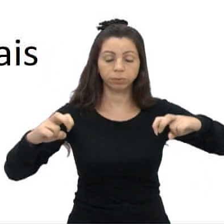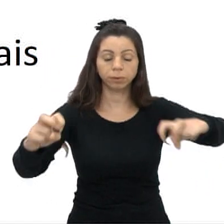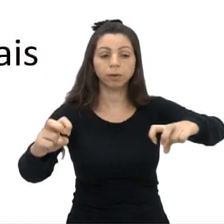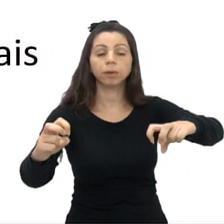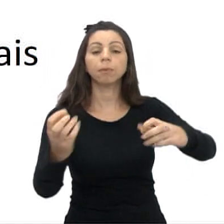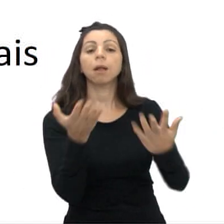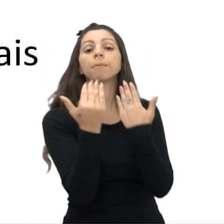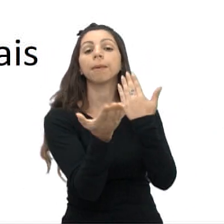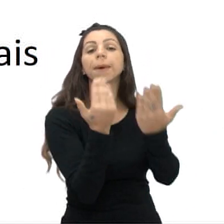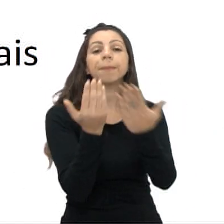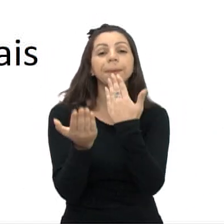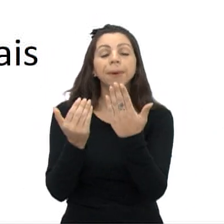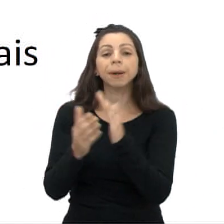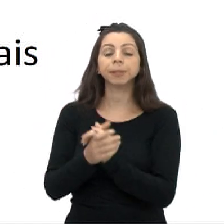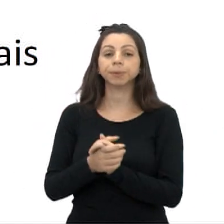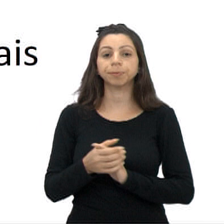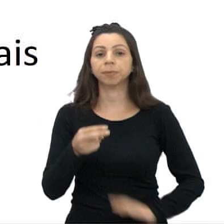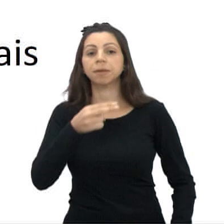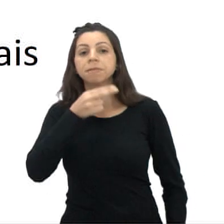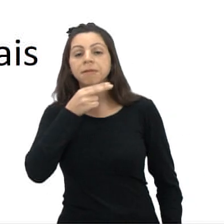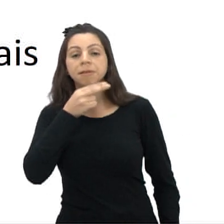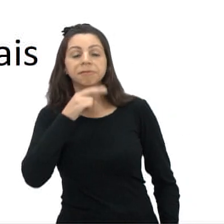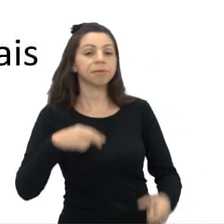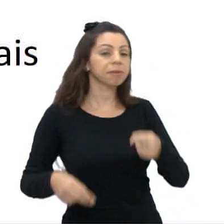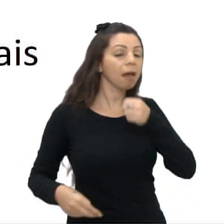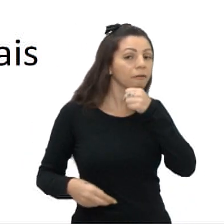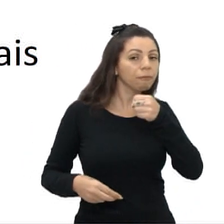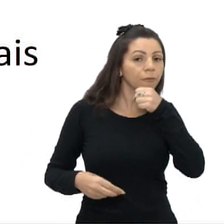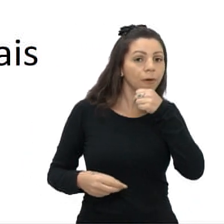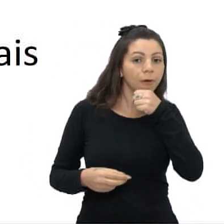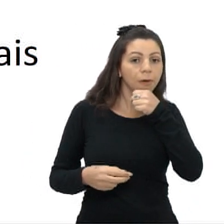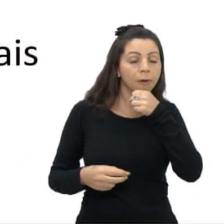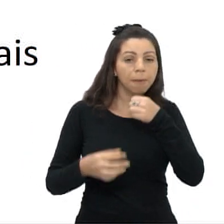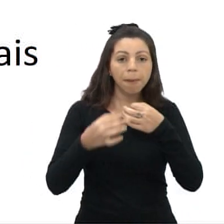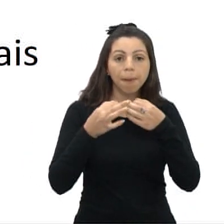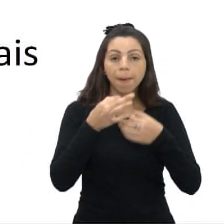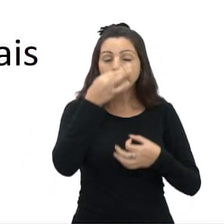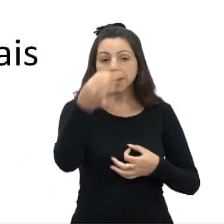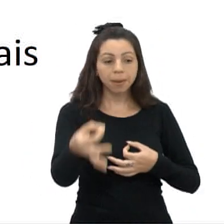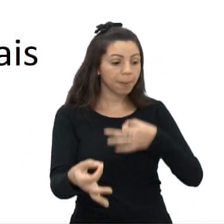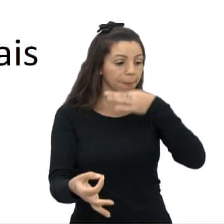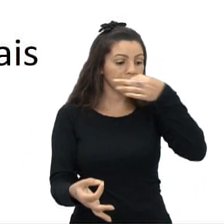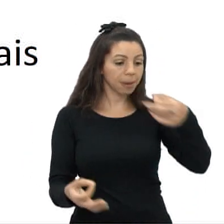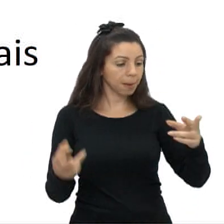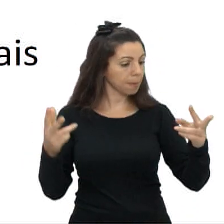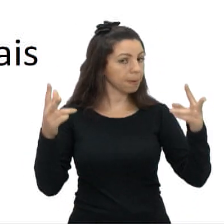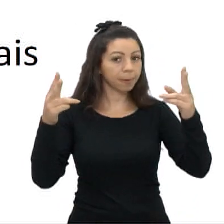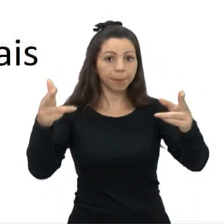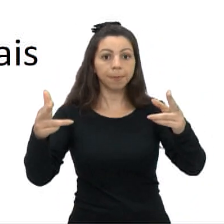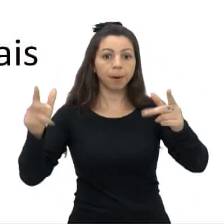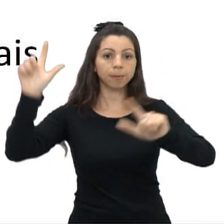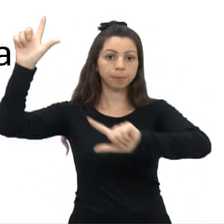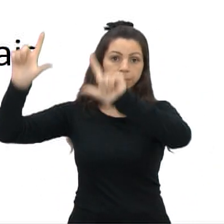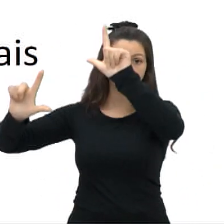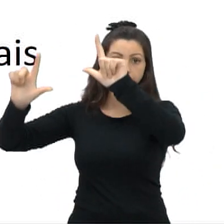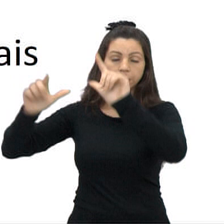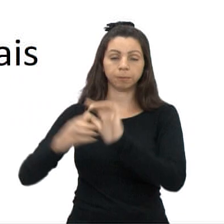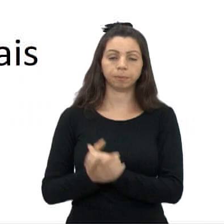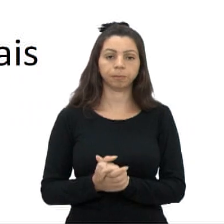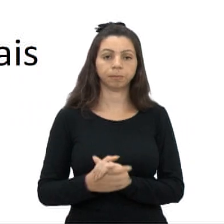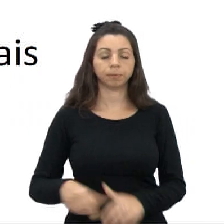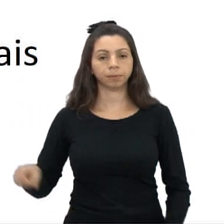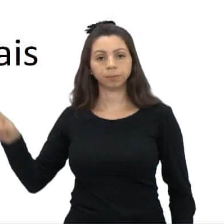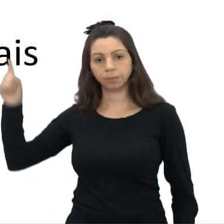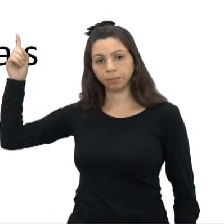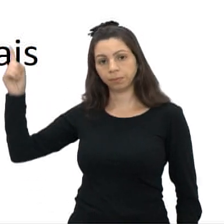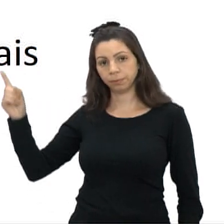conversar. Neto e avô têm opiniões iguais sobre a TV. Veja se essas